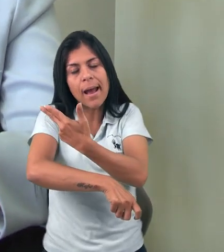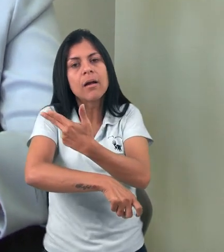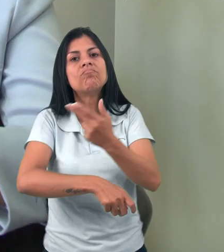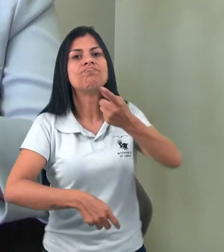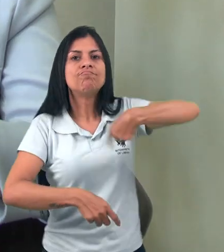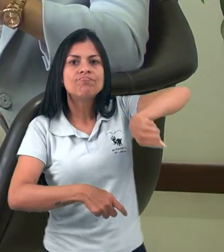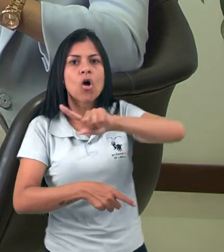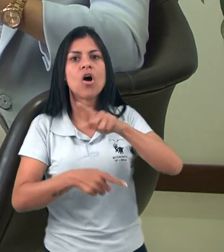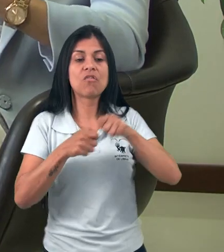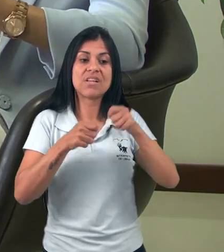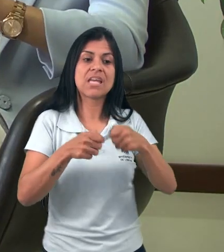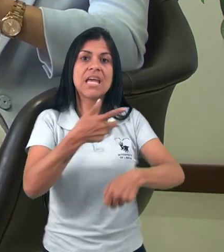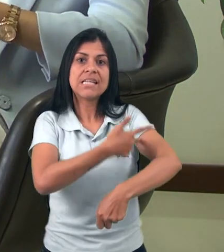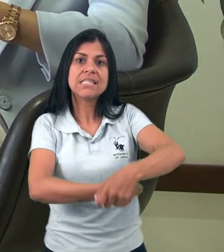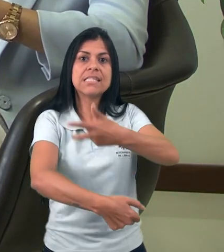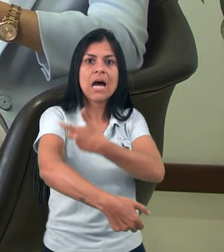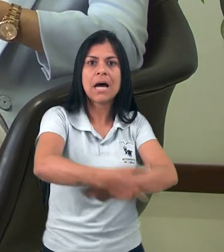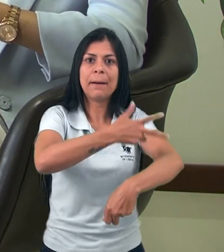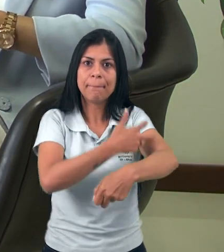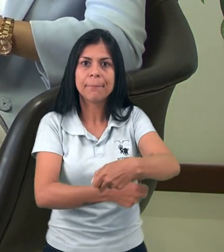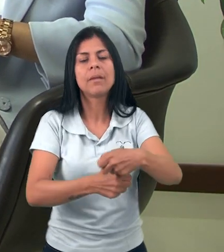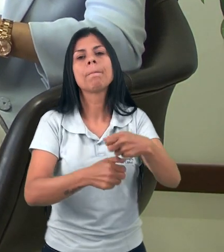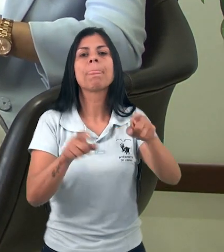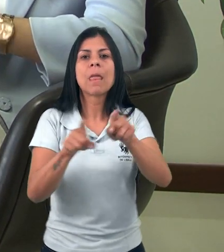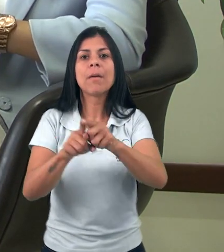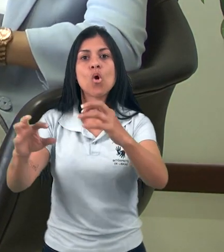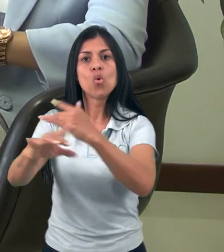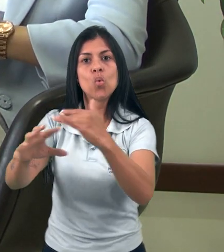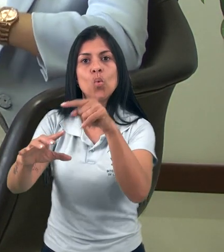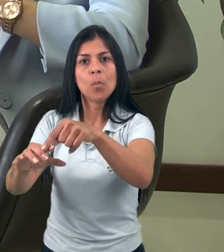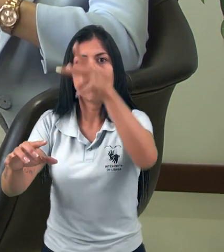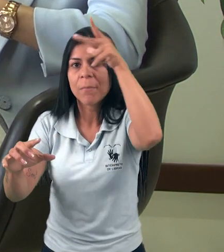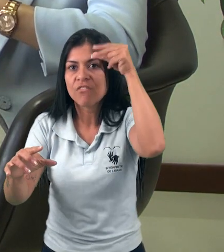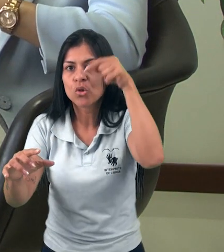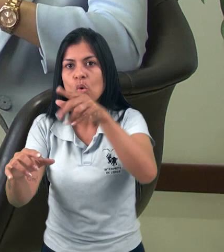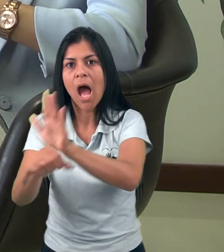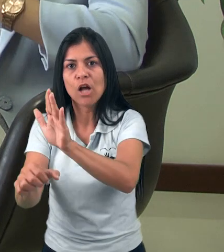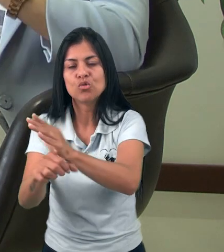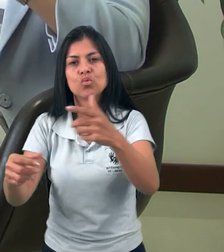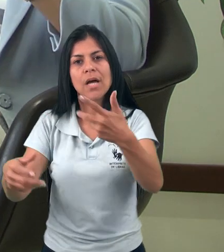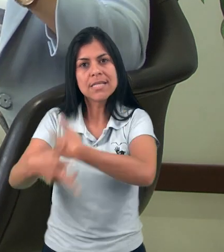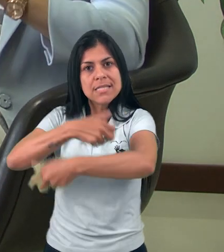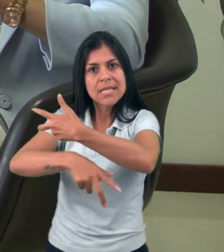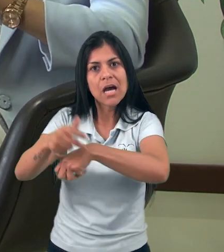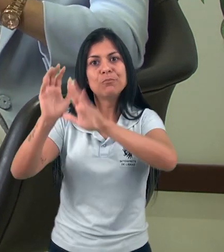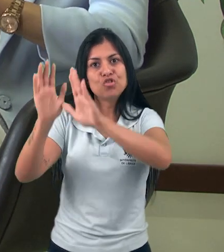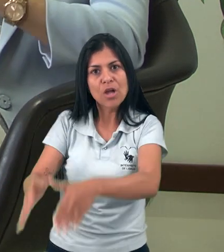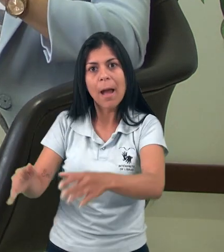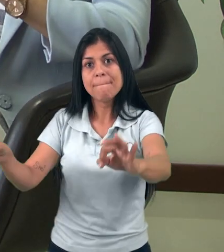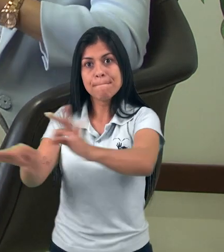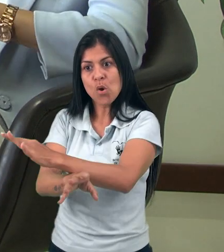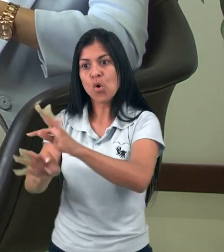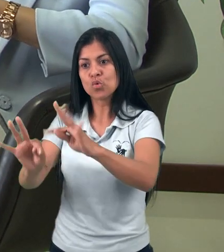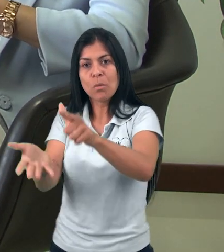condições clínicas, a gente já, se precisar de exames, a gente já solicita todos os exames, o município providencia esses exames, e com os exames já,